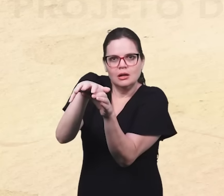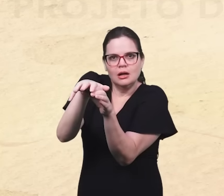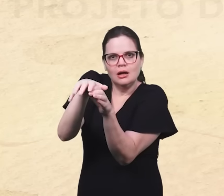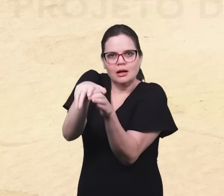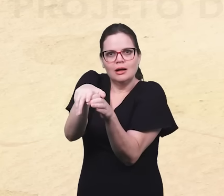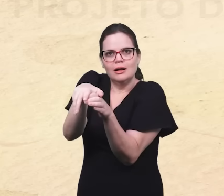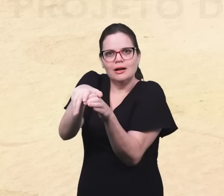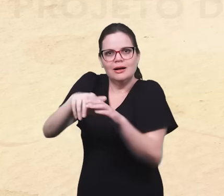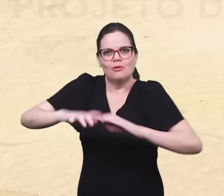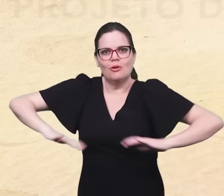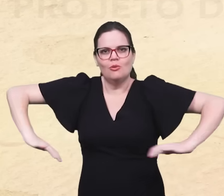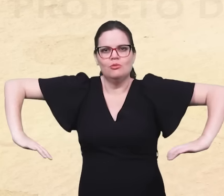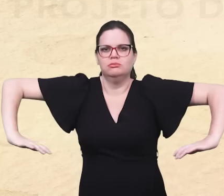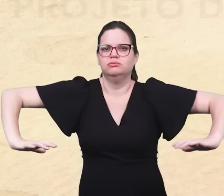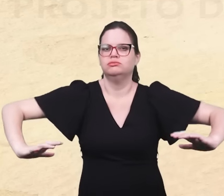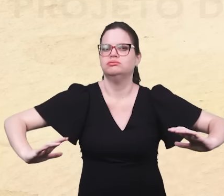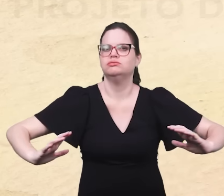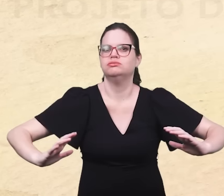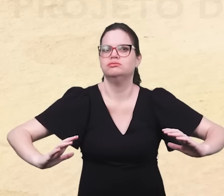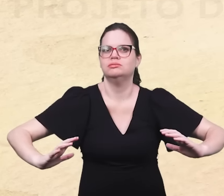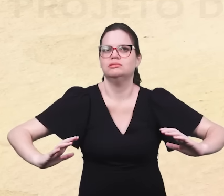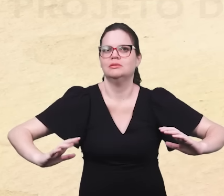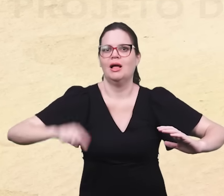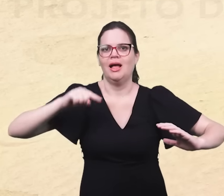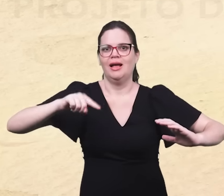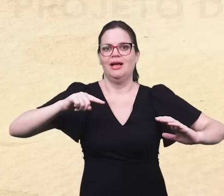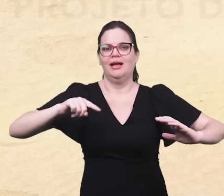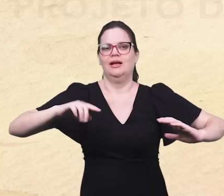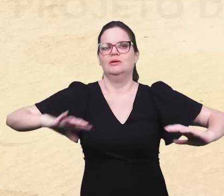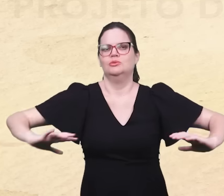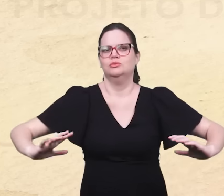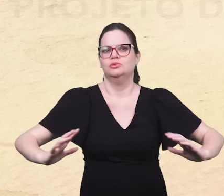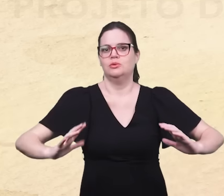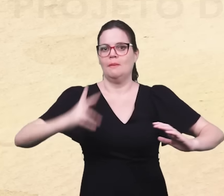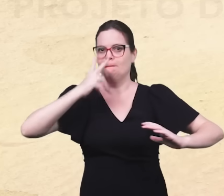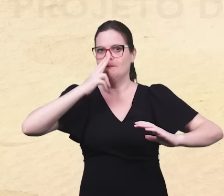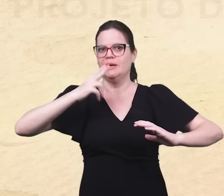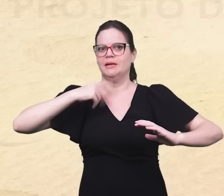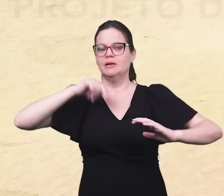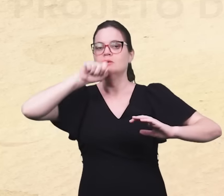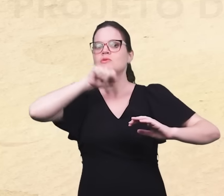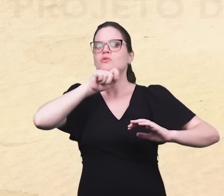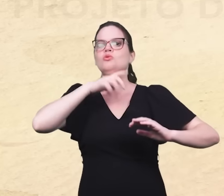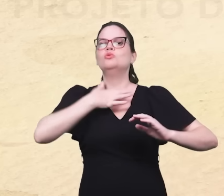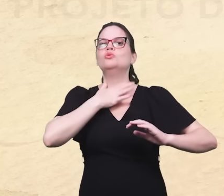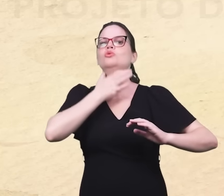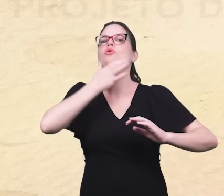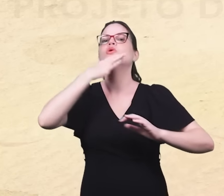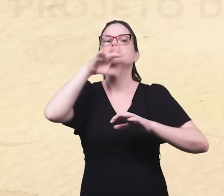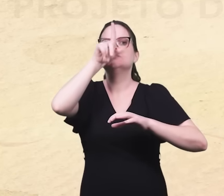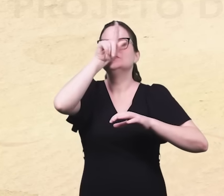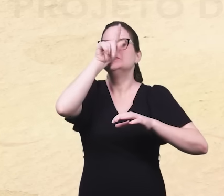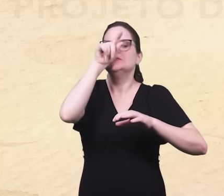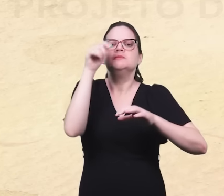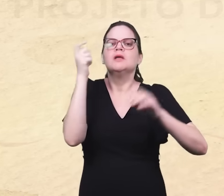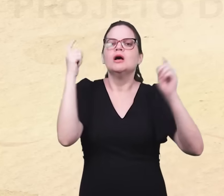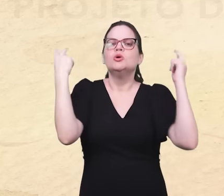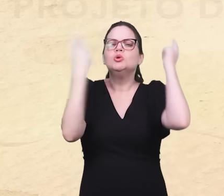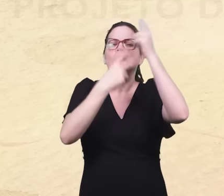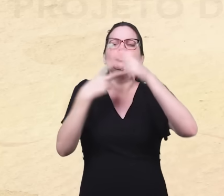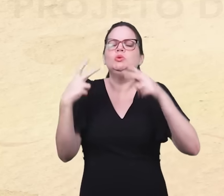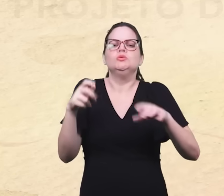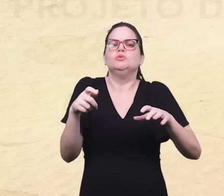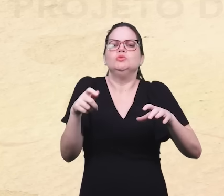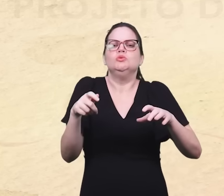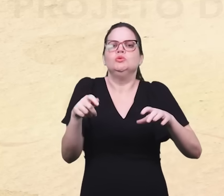telhado. Só que lógico que como ela cobre o ninho, o rosto dela está fora, pegando o vento.